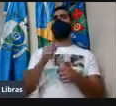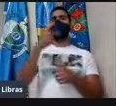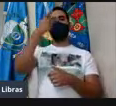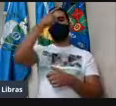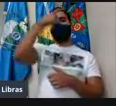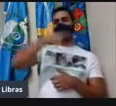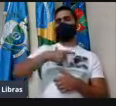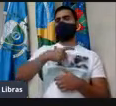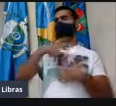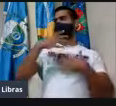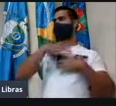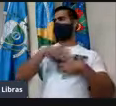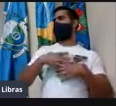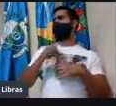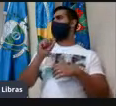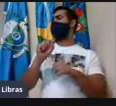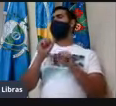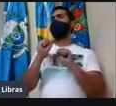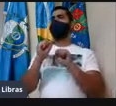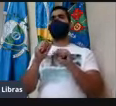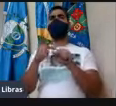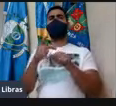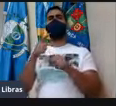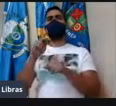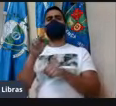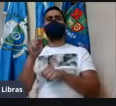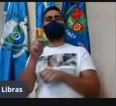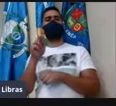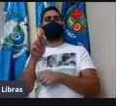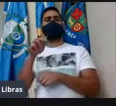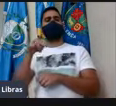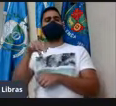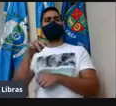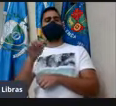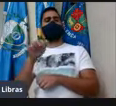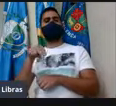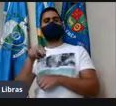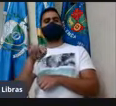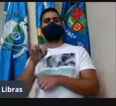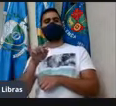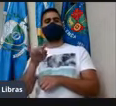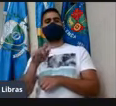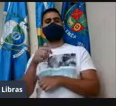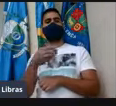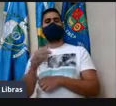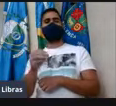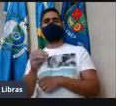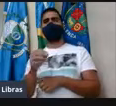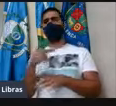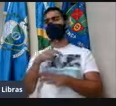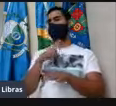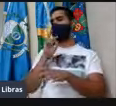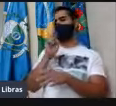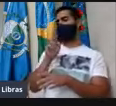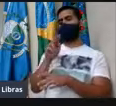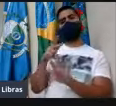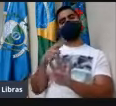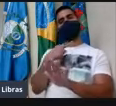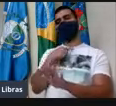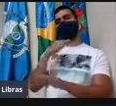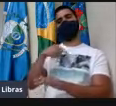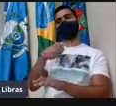tua gestão, o que que você pode me falar de humanização do servidor, que às vezes vai ter um não? Porque vocês vêm com as